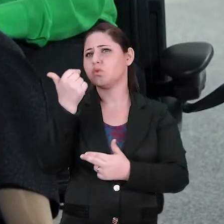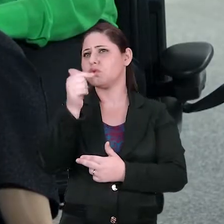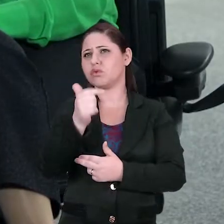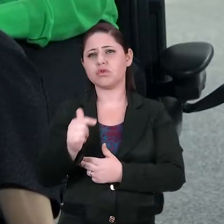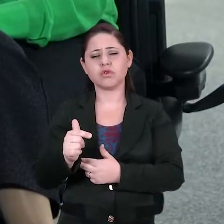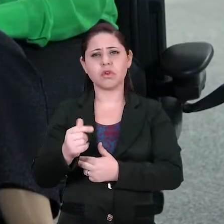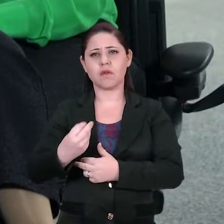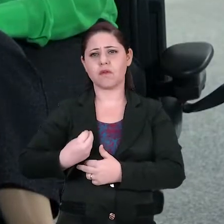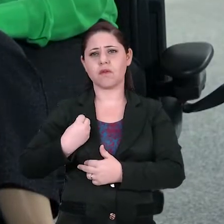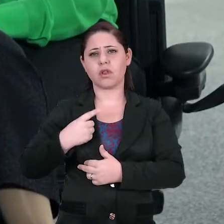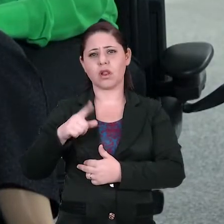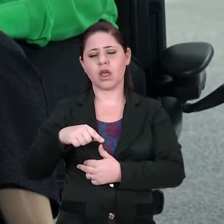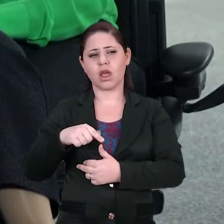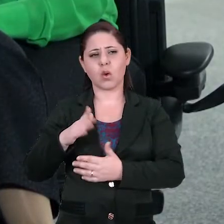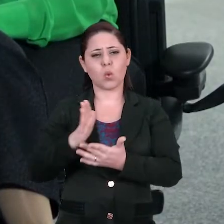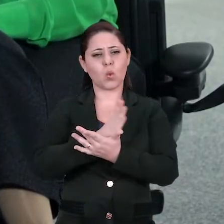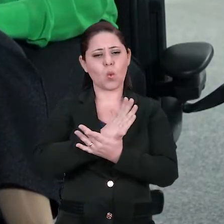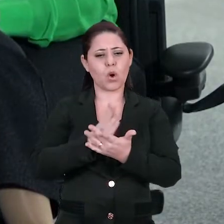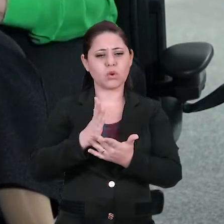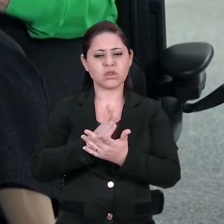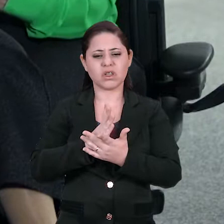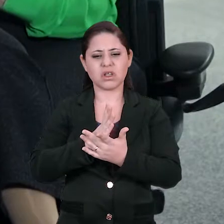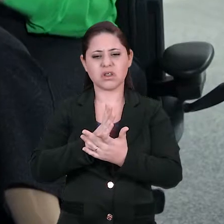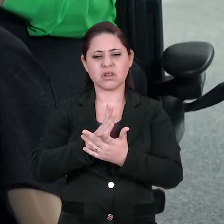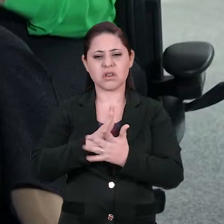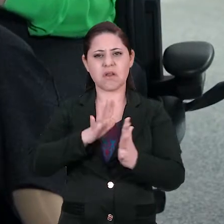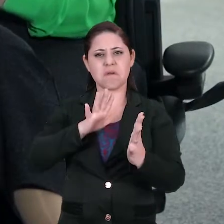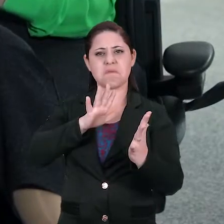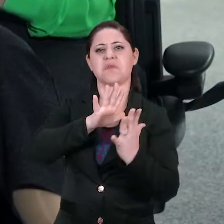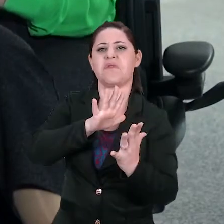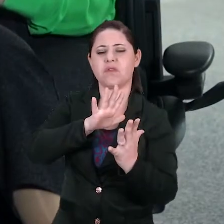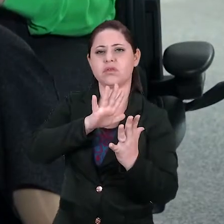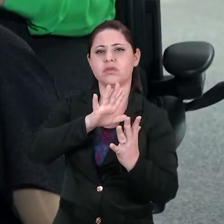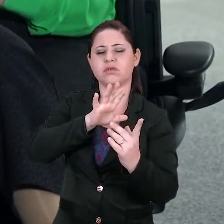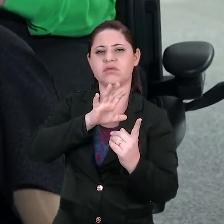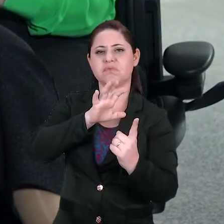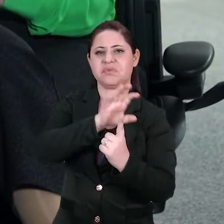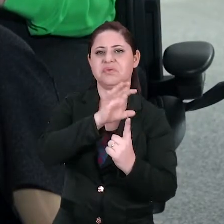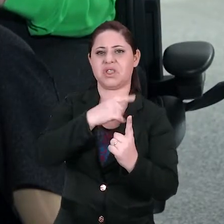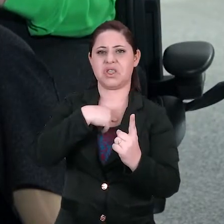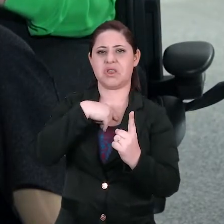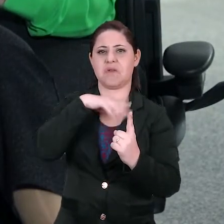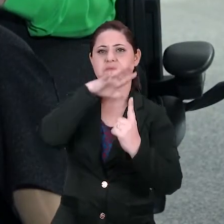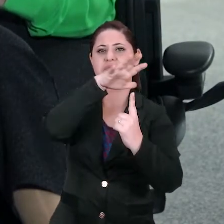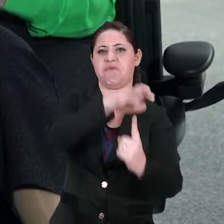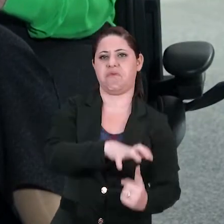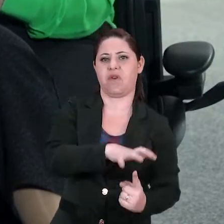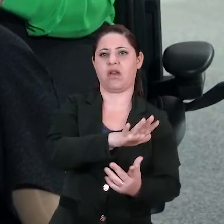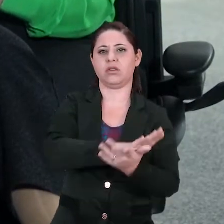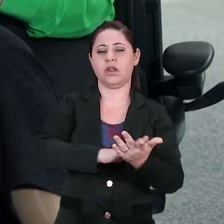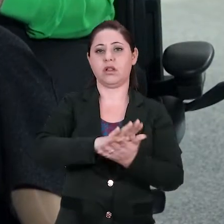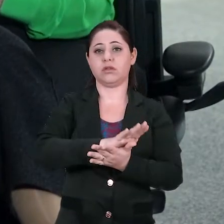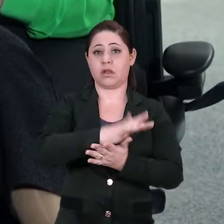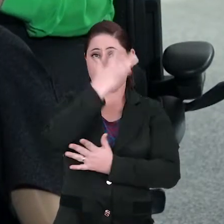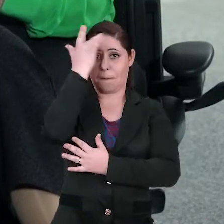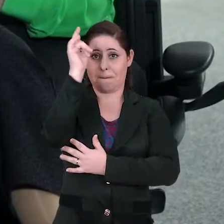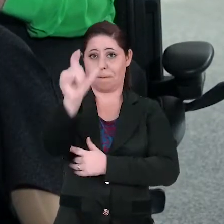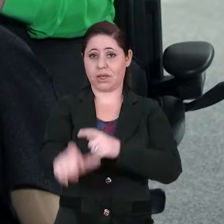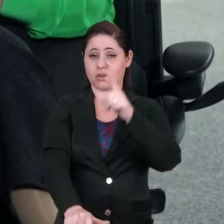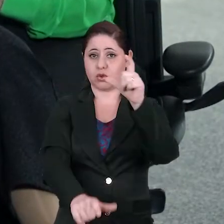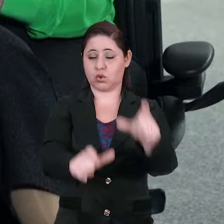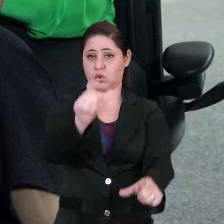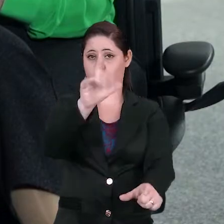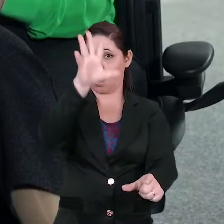não tive na minha vida foi qualquer tipo de embate em que eu fosse menosprezada.